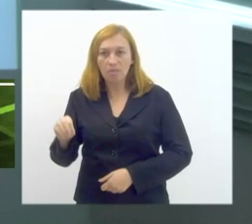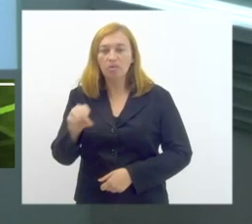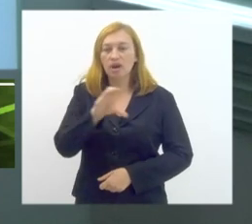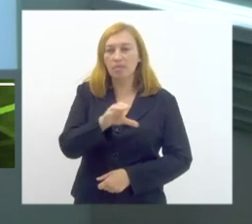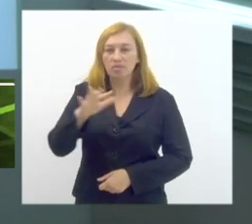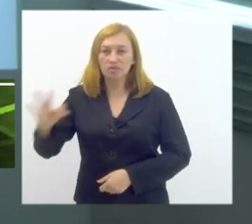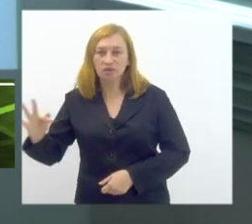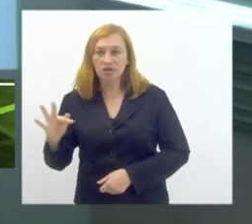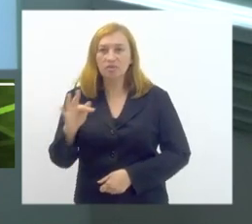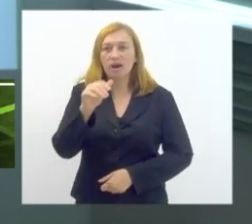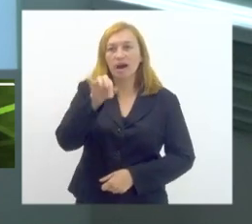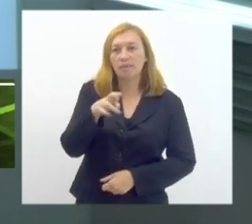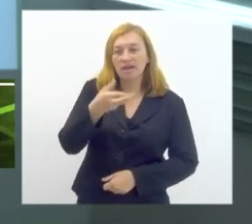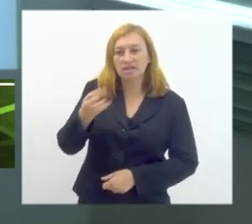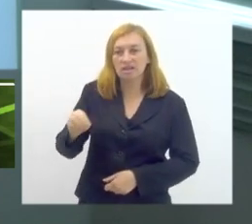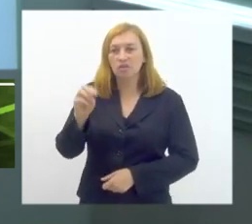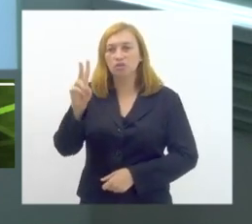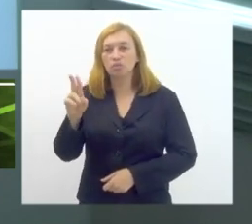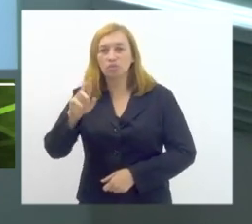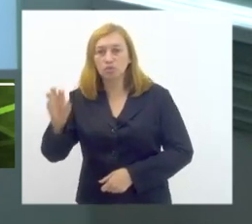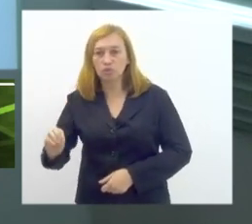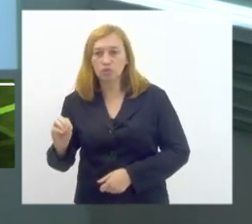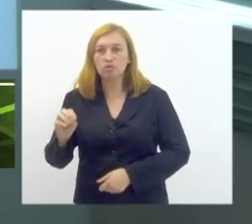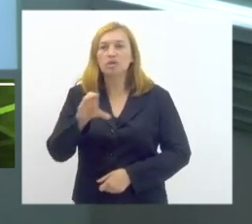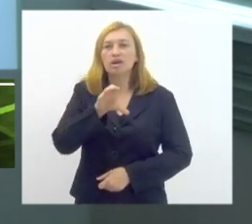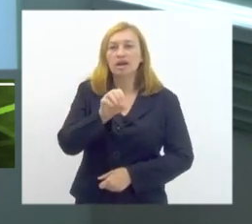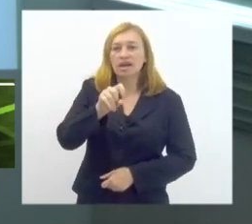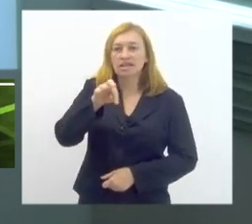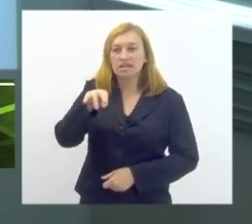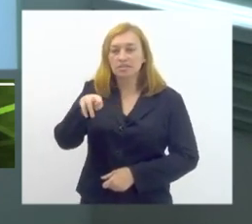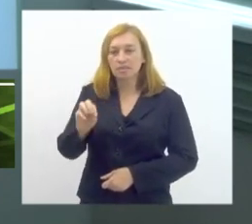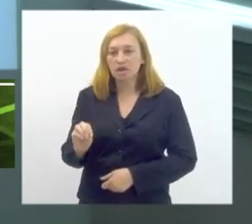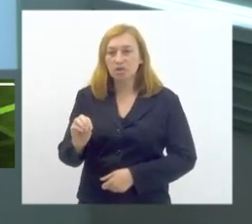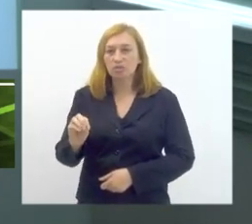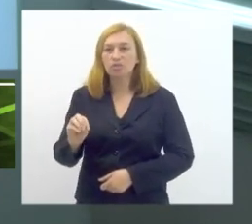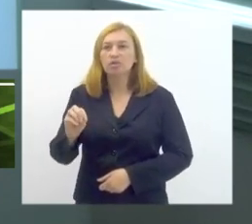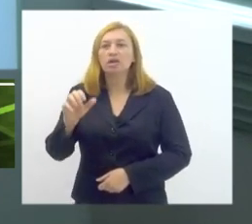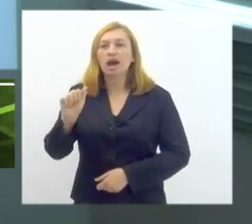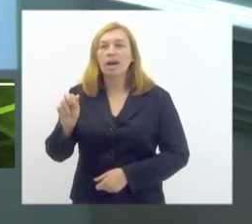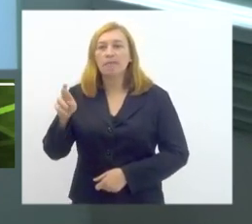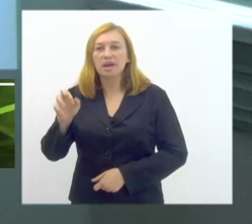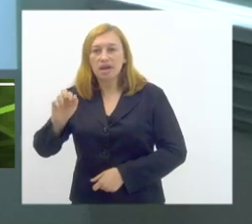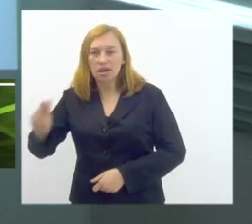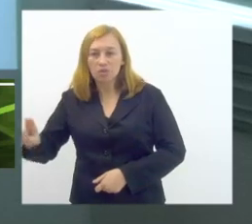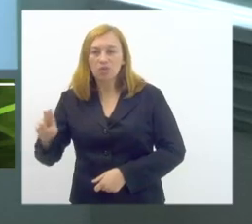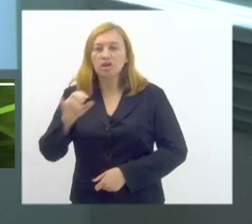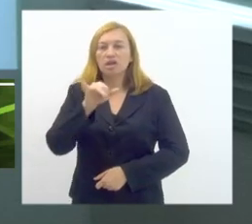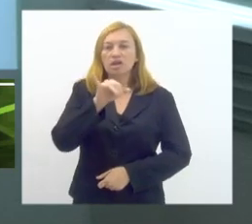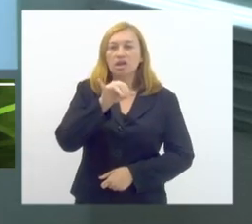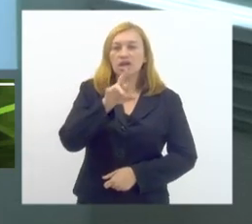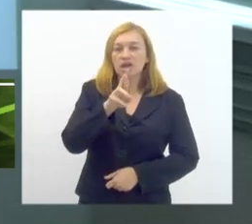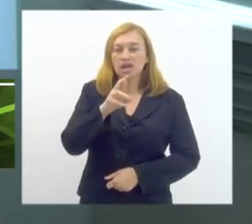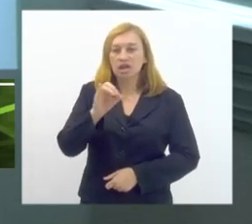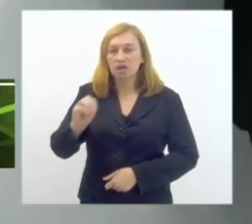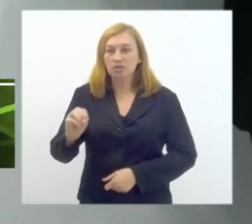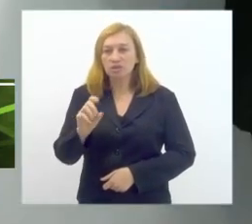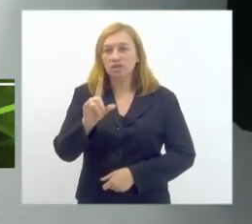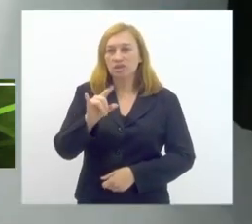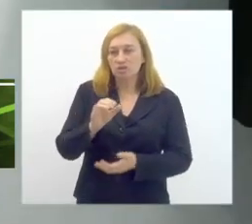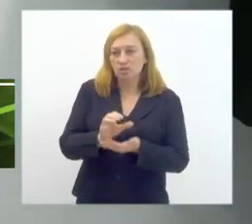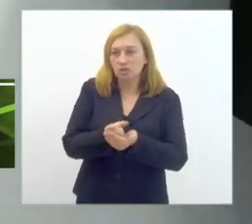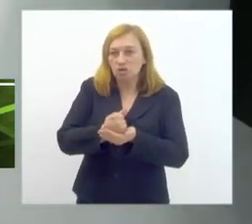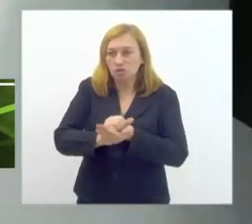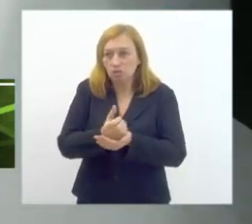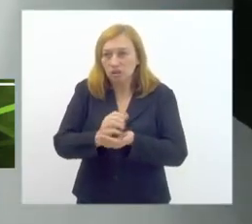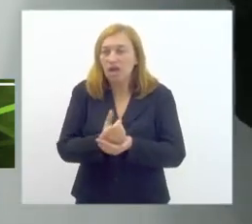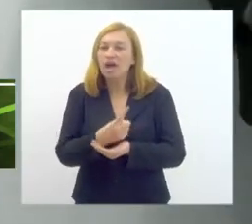Búzios, o nosso prefeito Alexandre Martins é o vice-presidente do consórcio, Casimiro de Abreu e Rio das Ostras. Então,